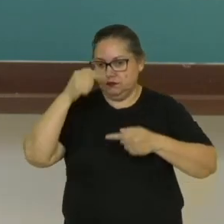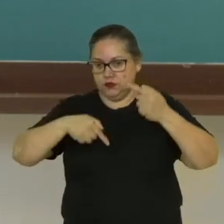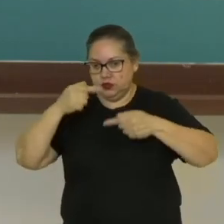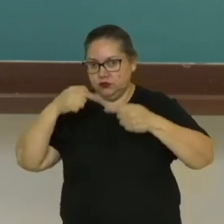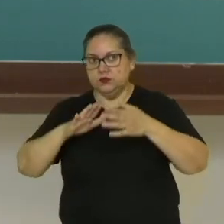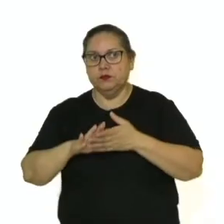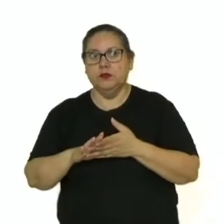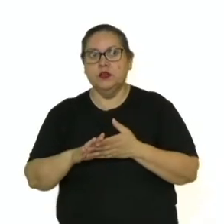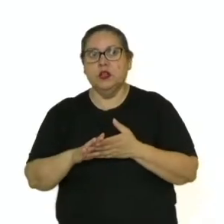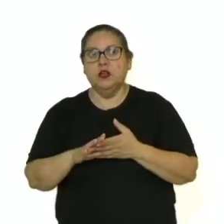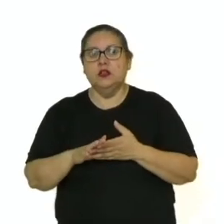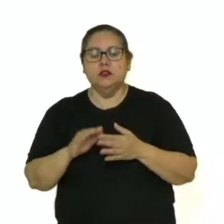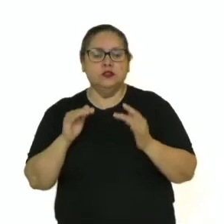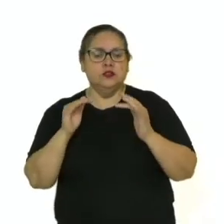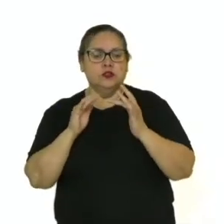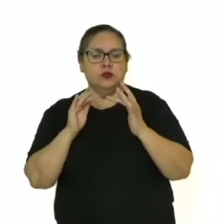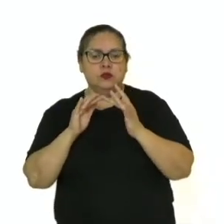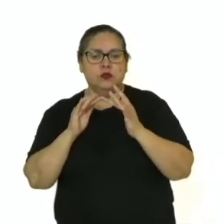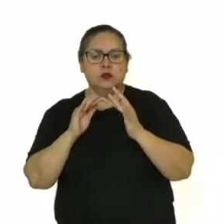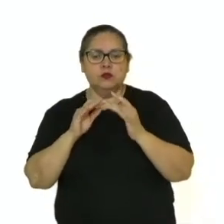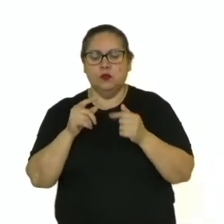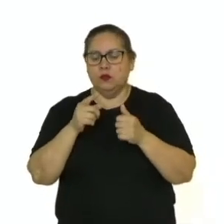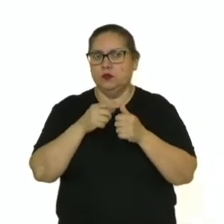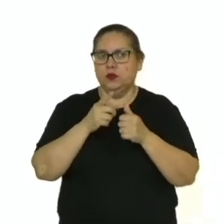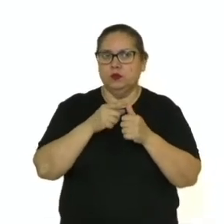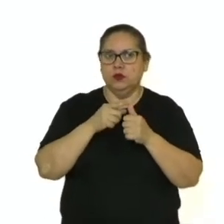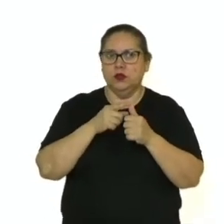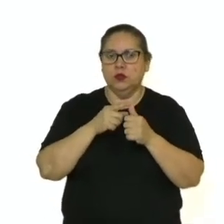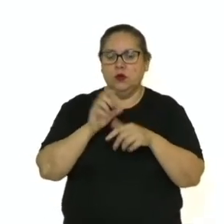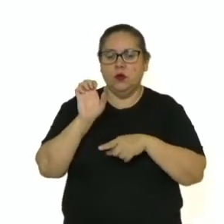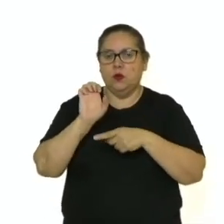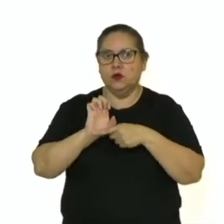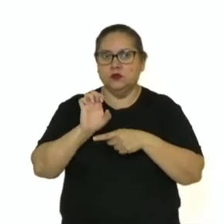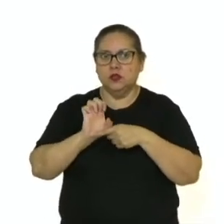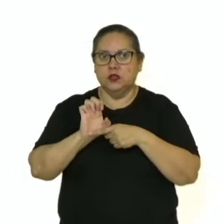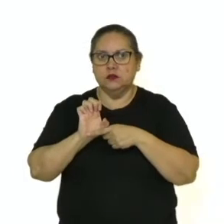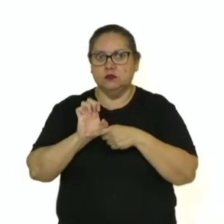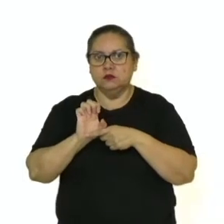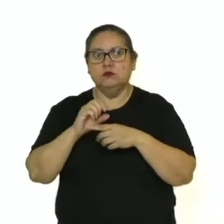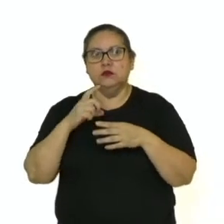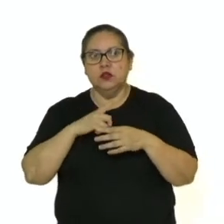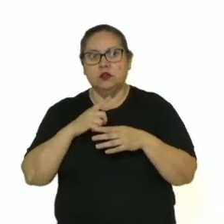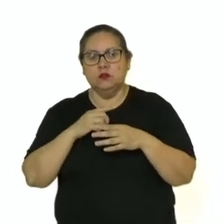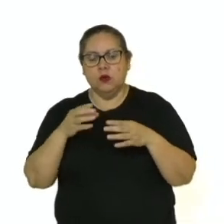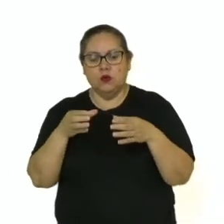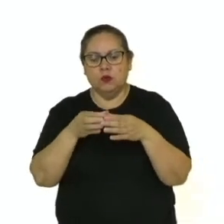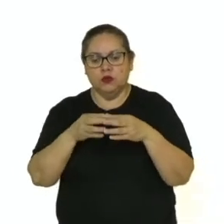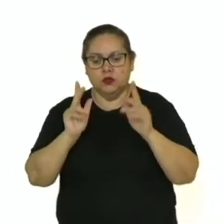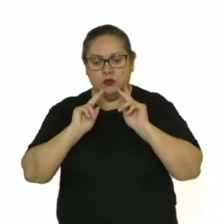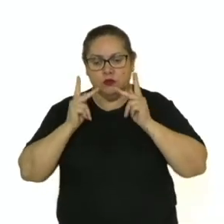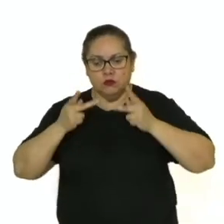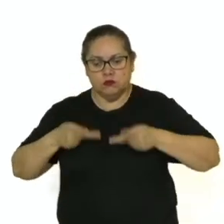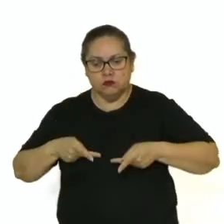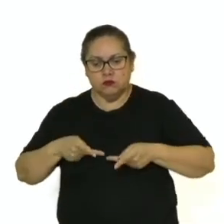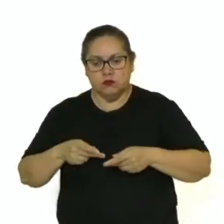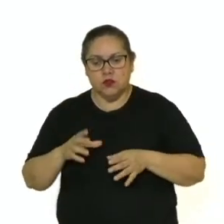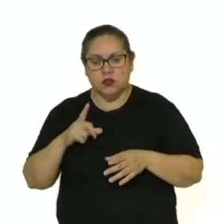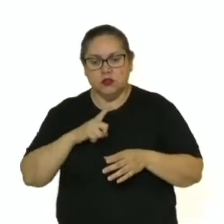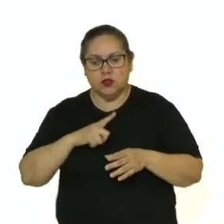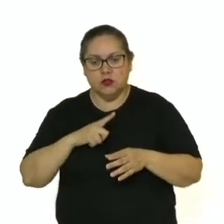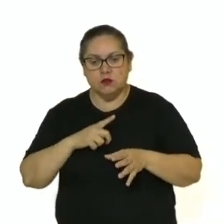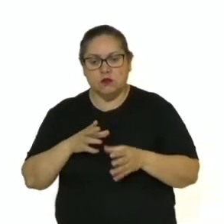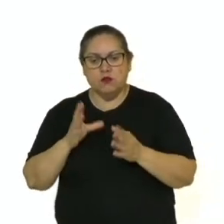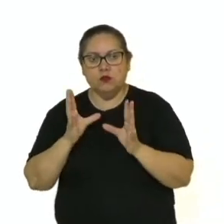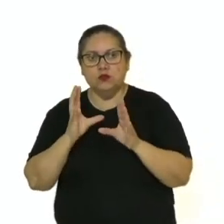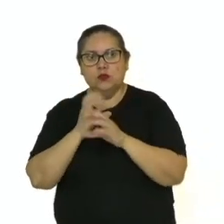políticos. De acordo com Max Weber, o Estado consiste em uma comunidade humana detentora do monopólio da